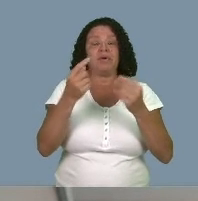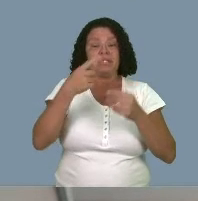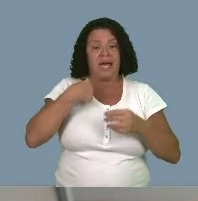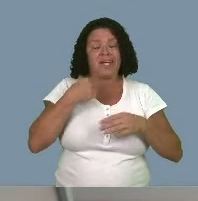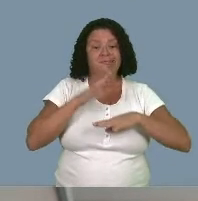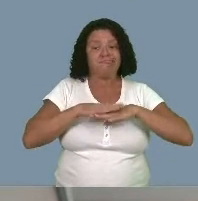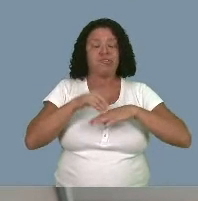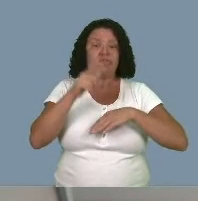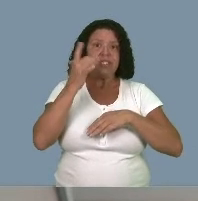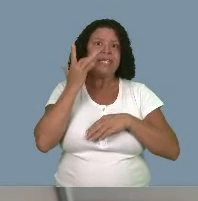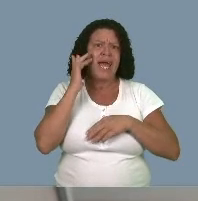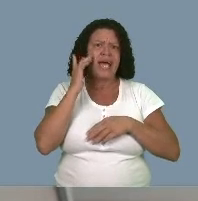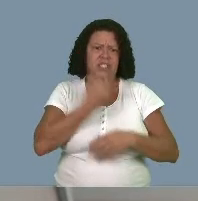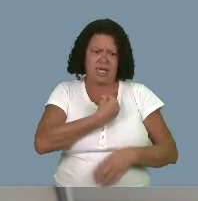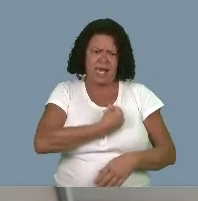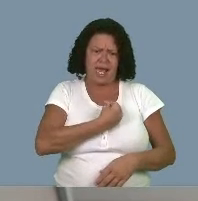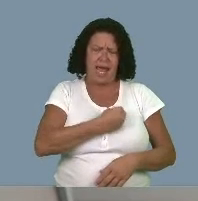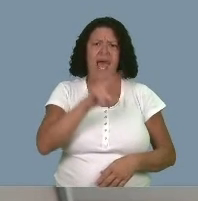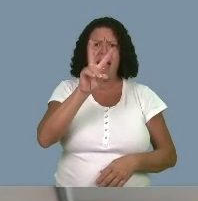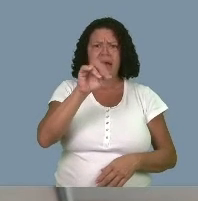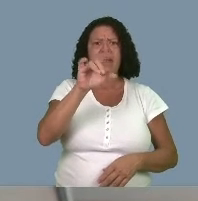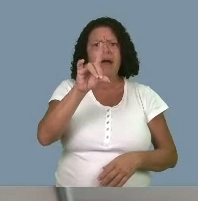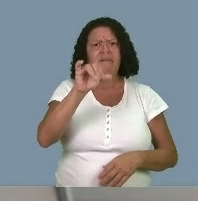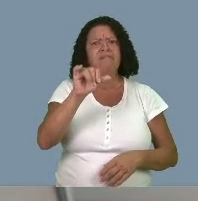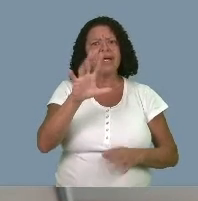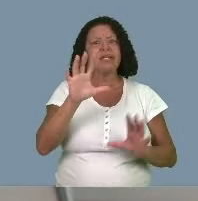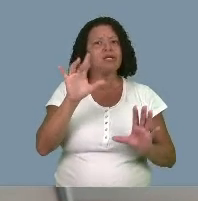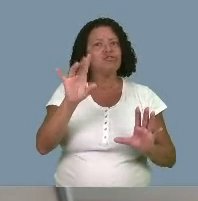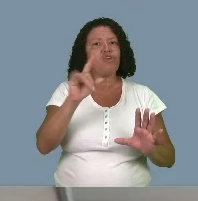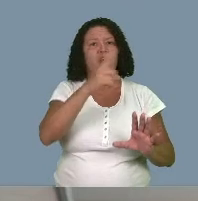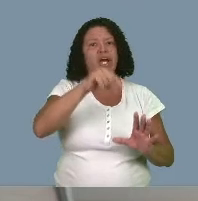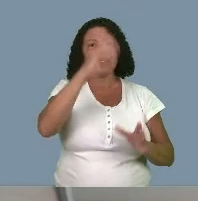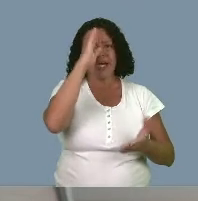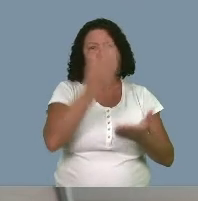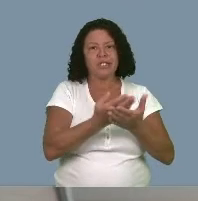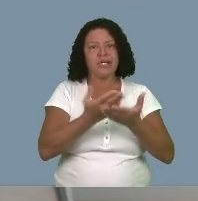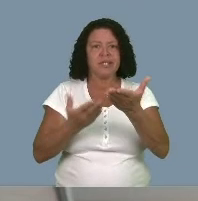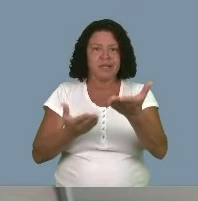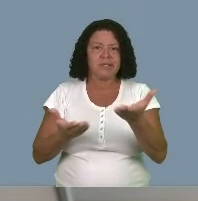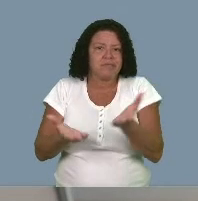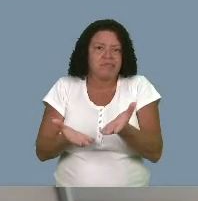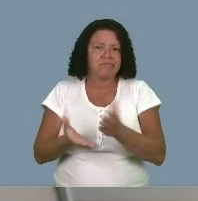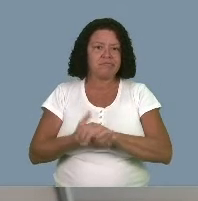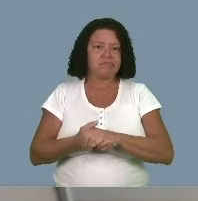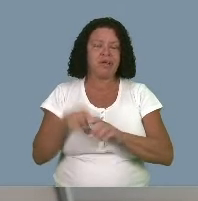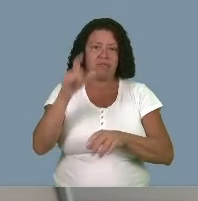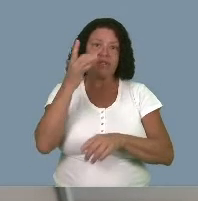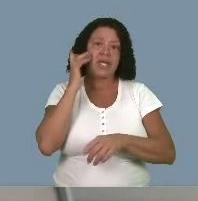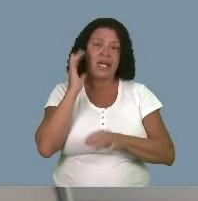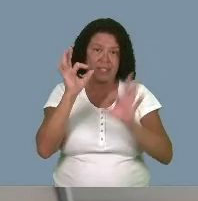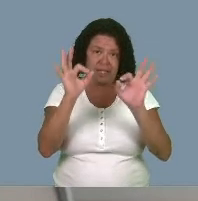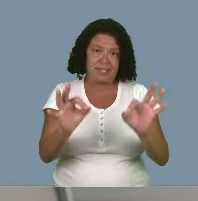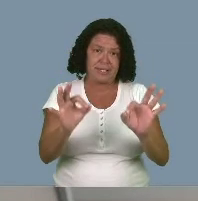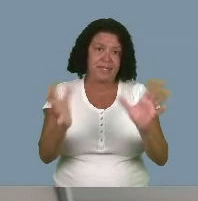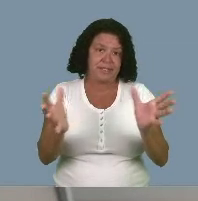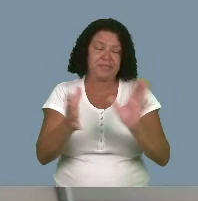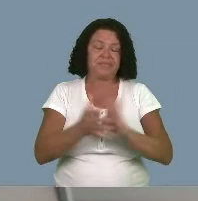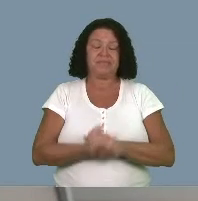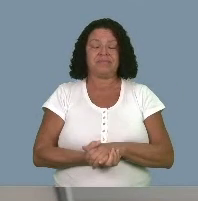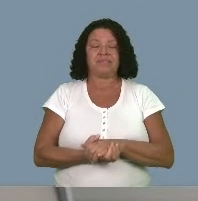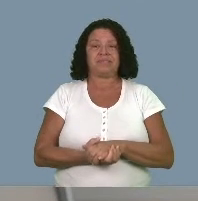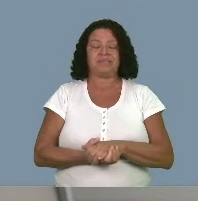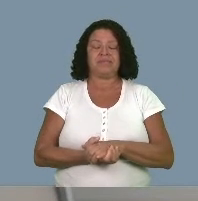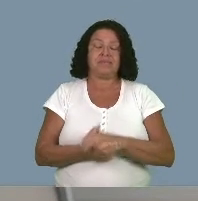nossa achar que a vida ela corre em torno daquilo que a gente acredita, em torno daquilo que a gente acha que é certo, né?